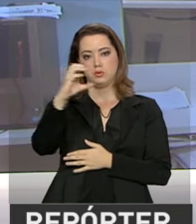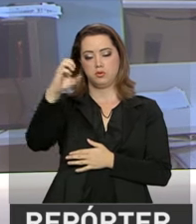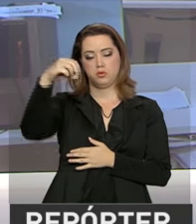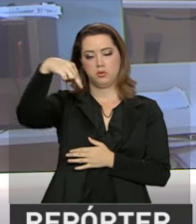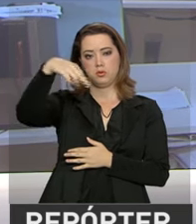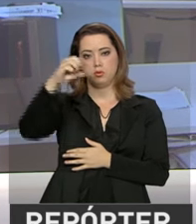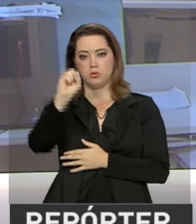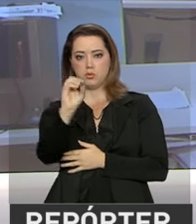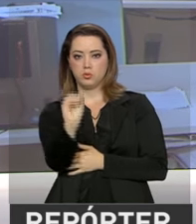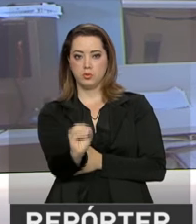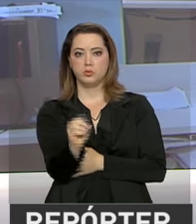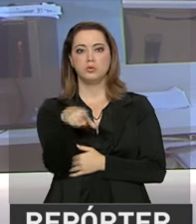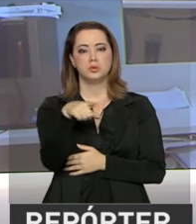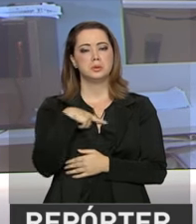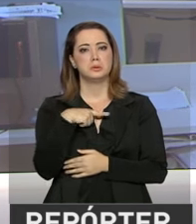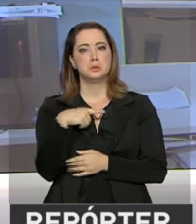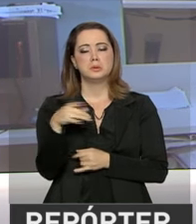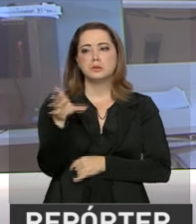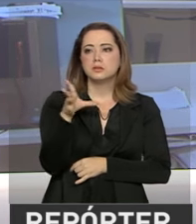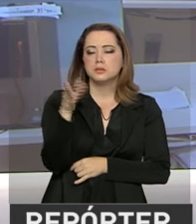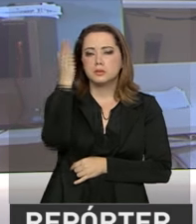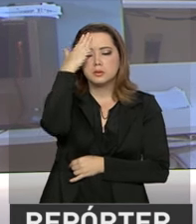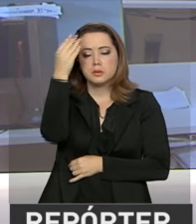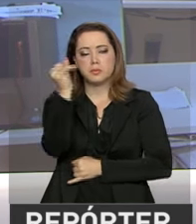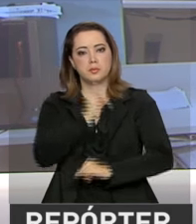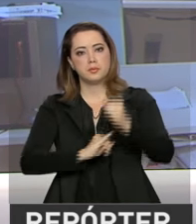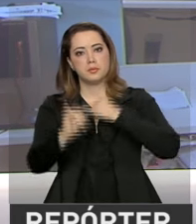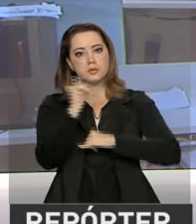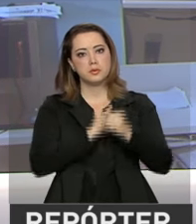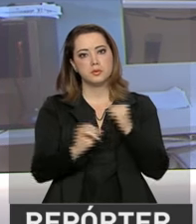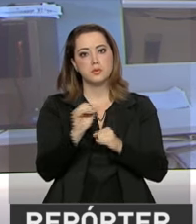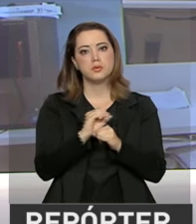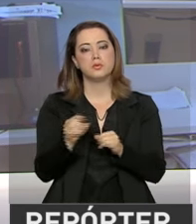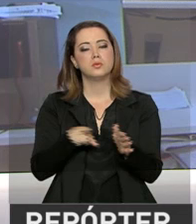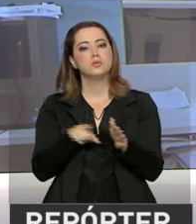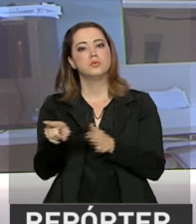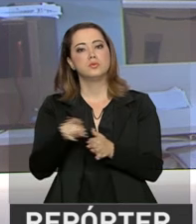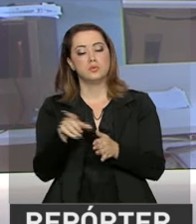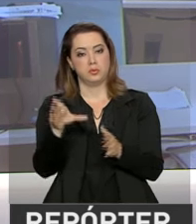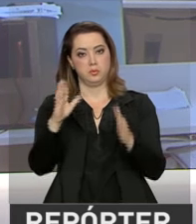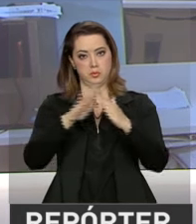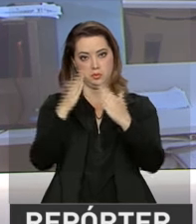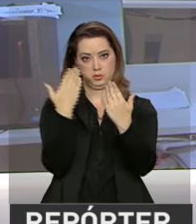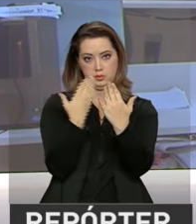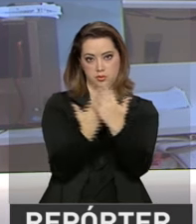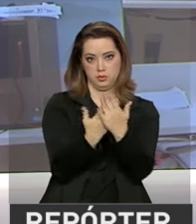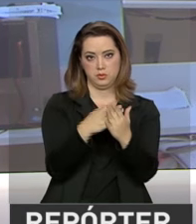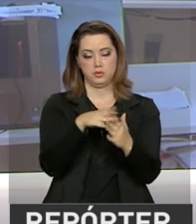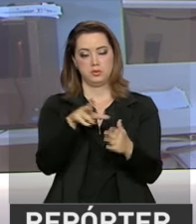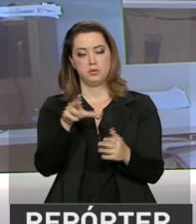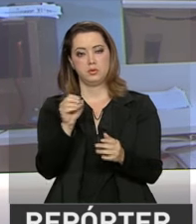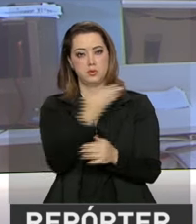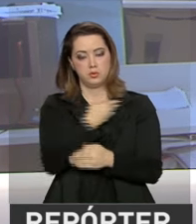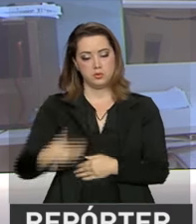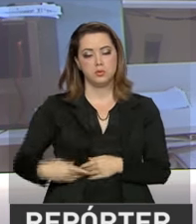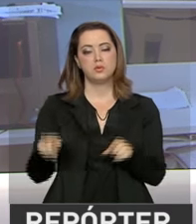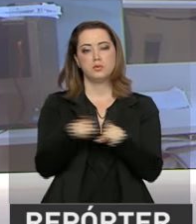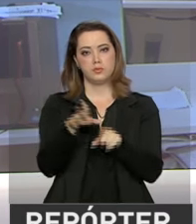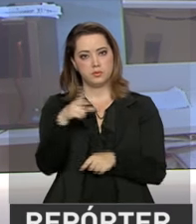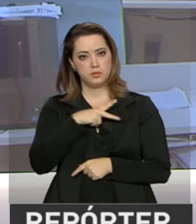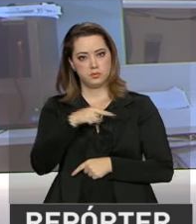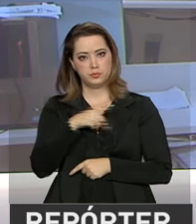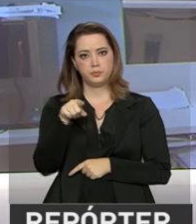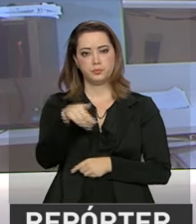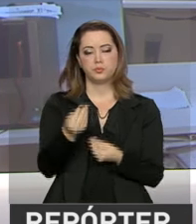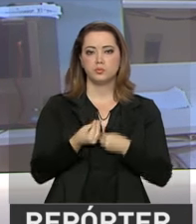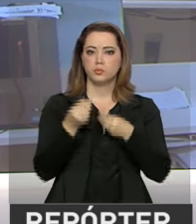Essa coleta de dados é o principal levantamento estatístico sobre as escolas públicas e particulares do país. As informações colaboram